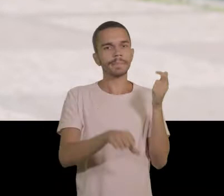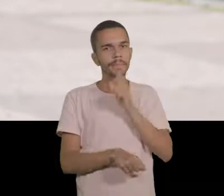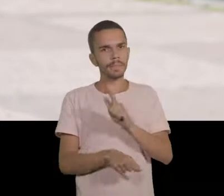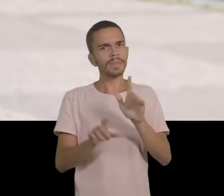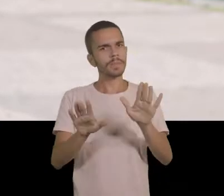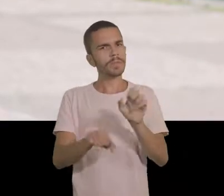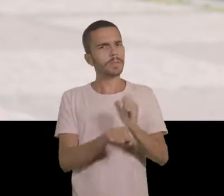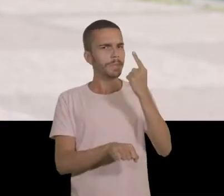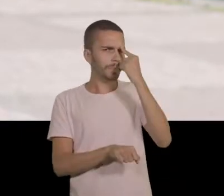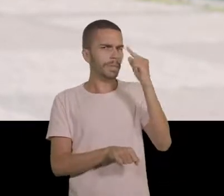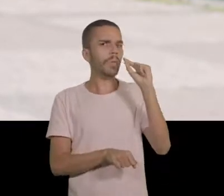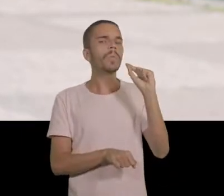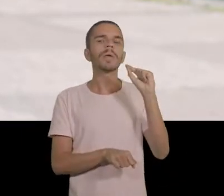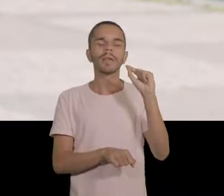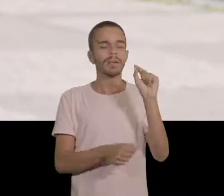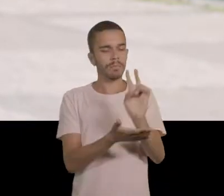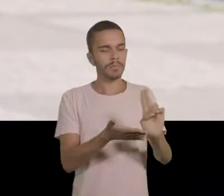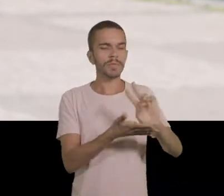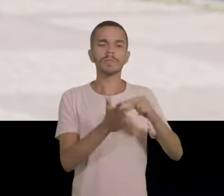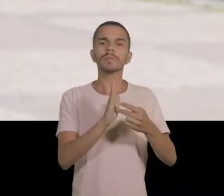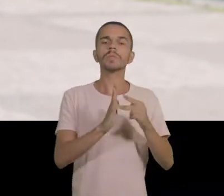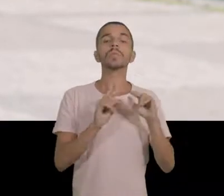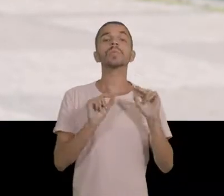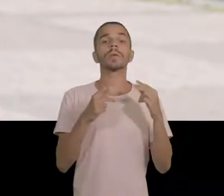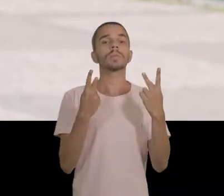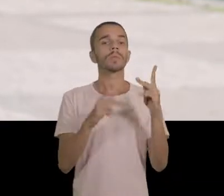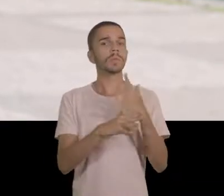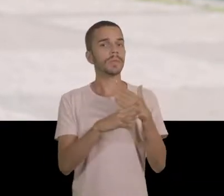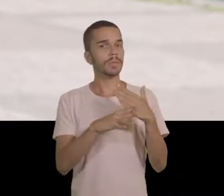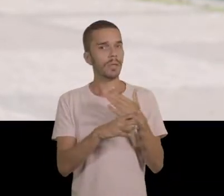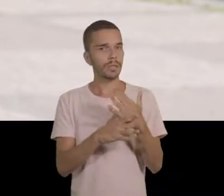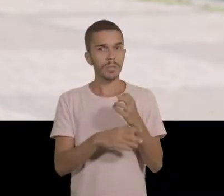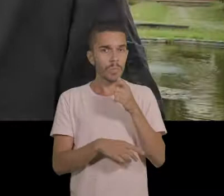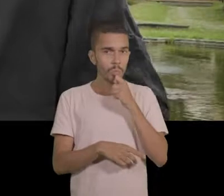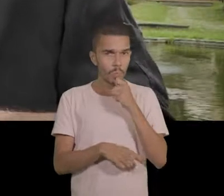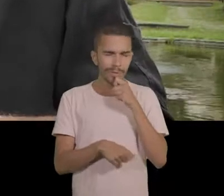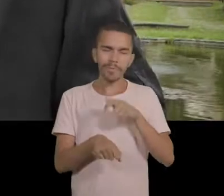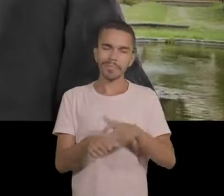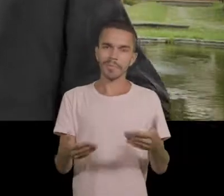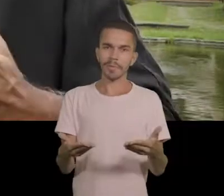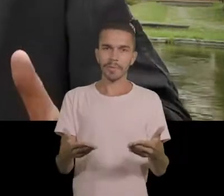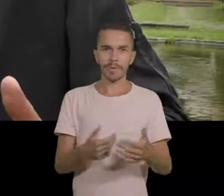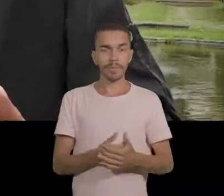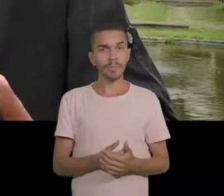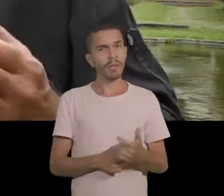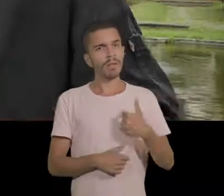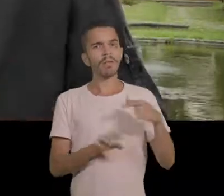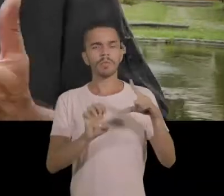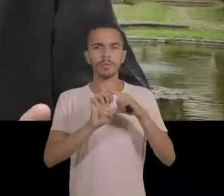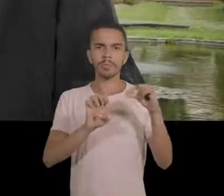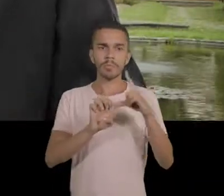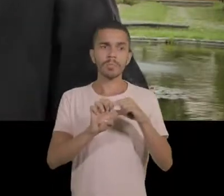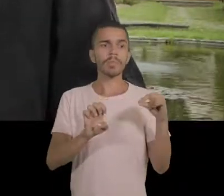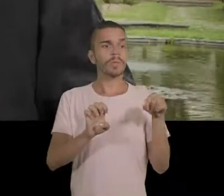ela significa para a sua cidade e região? Se ainda não fez isso, está na hora de fazer. Ela me atende em todas as necessidades que eu